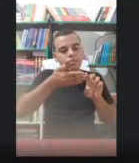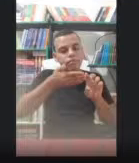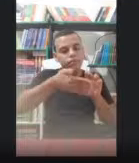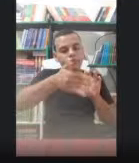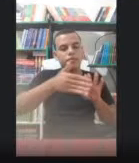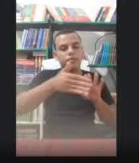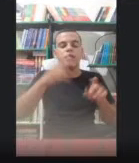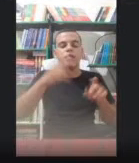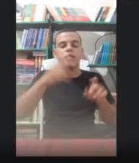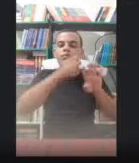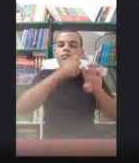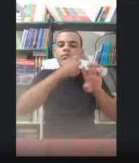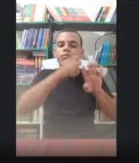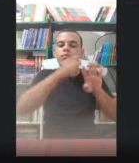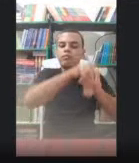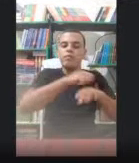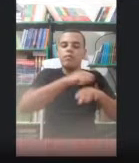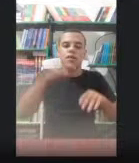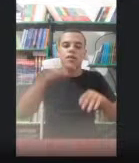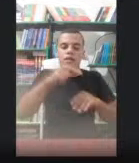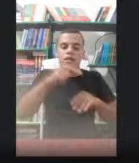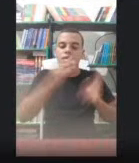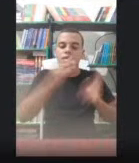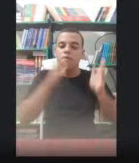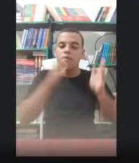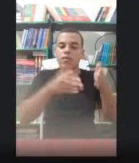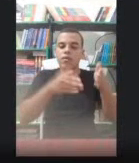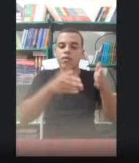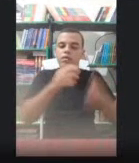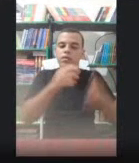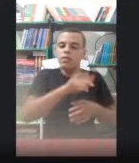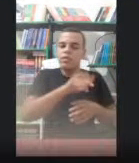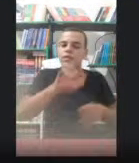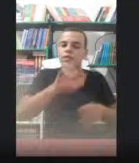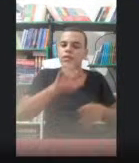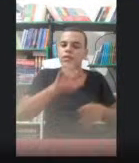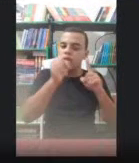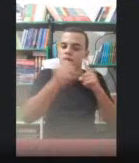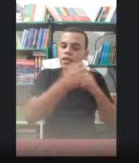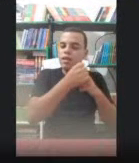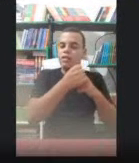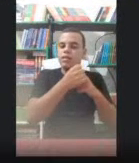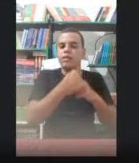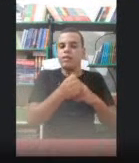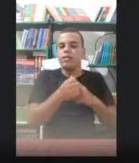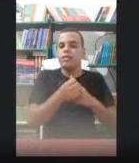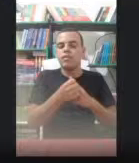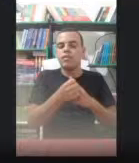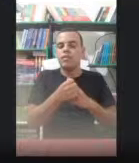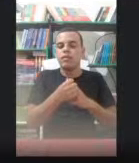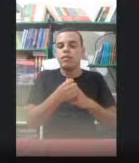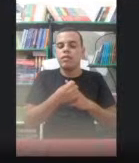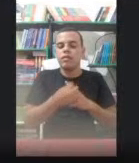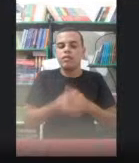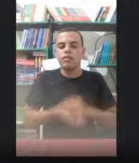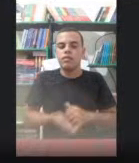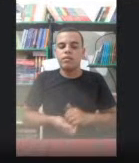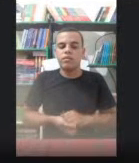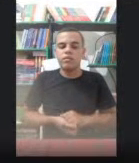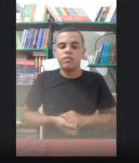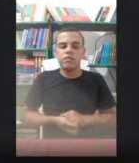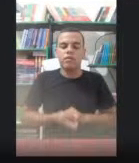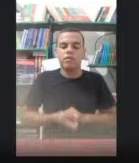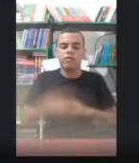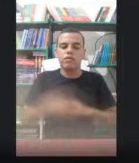alguns paradigmas mesmo que nós temos na sociedade, né, e até mesmo um paradoxo, porque ora o homem